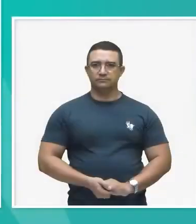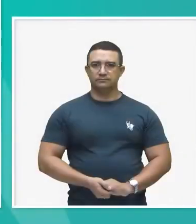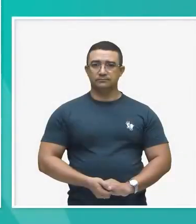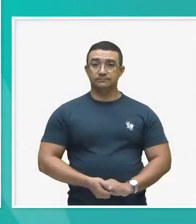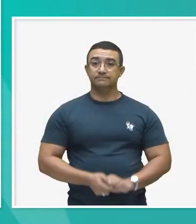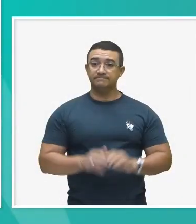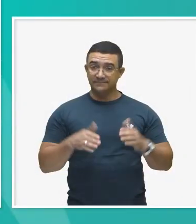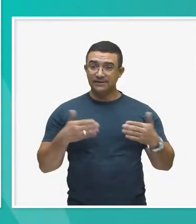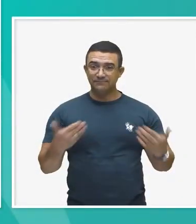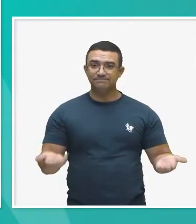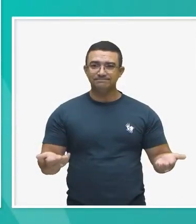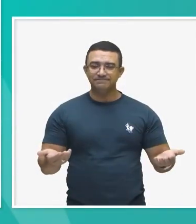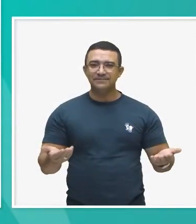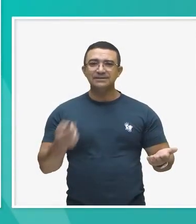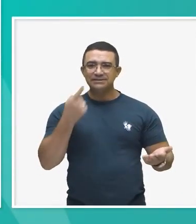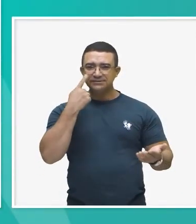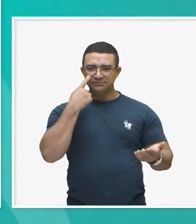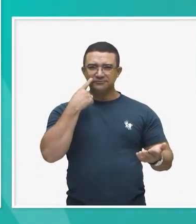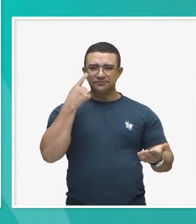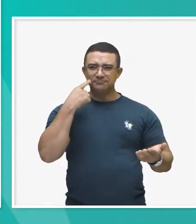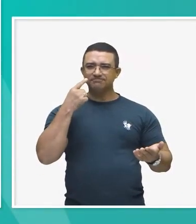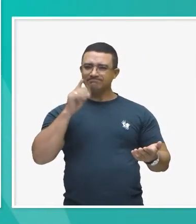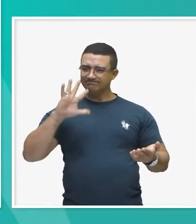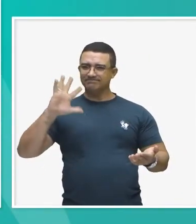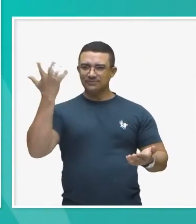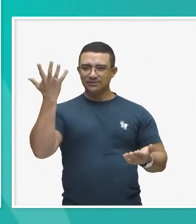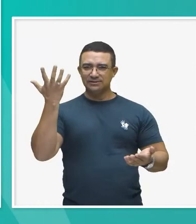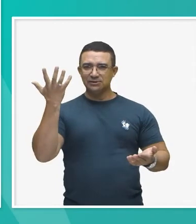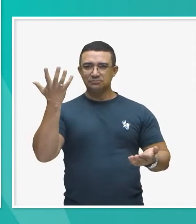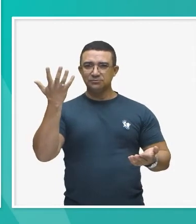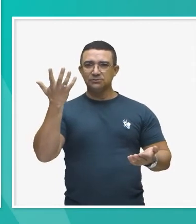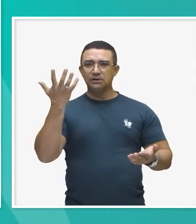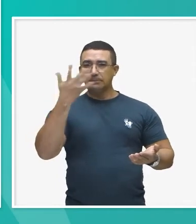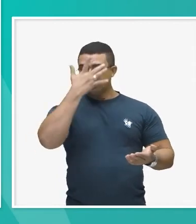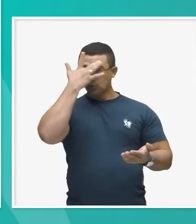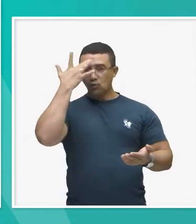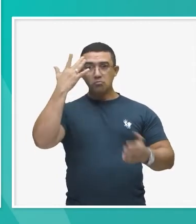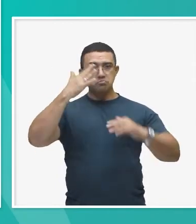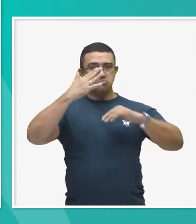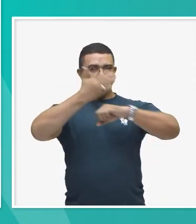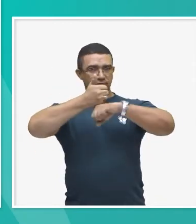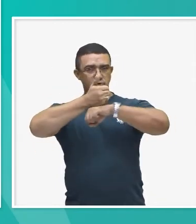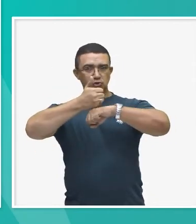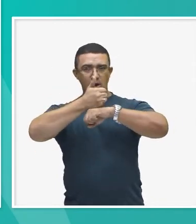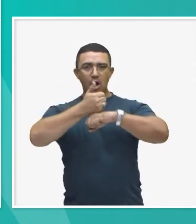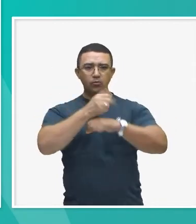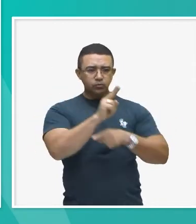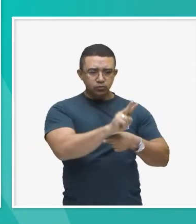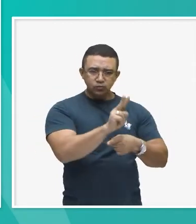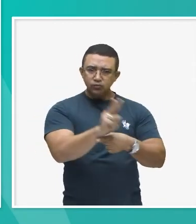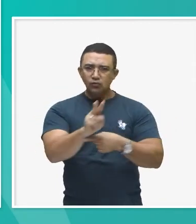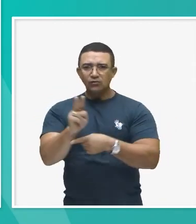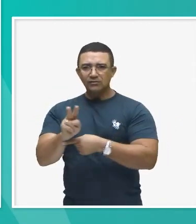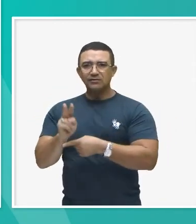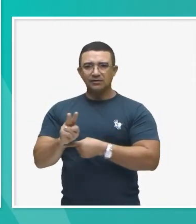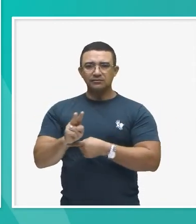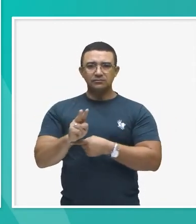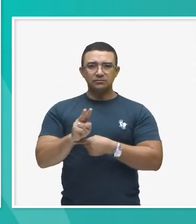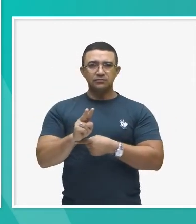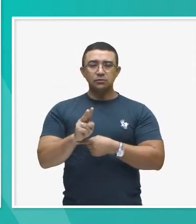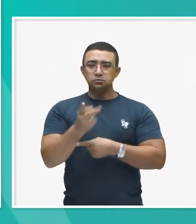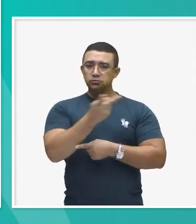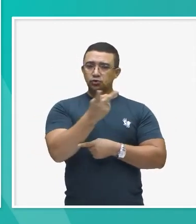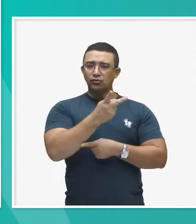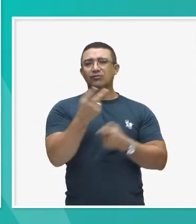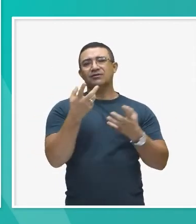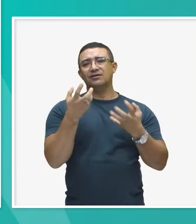Então foi isso, né? A situação que vocês viram, né? Dois ambientalistas, né? Os conservationists, Solomon e Vitória,